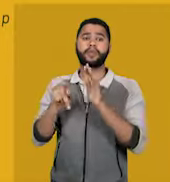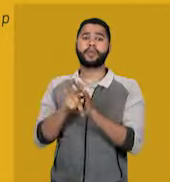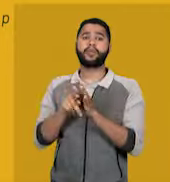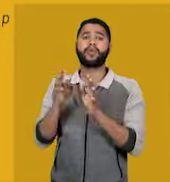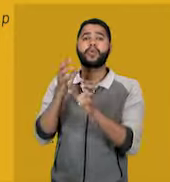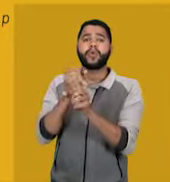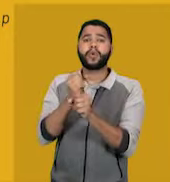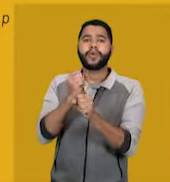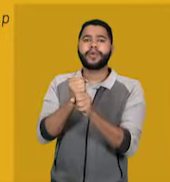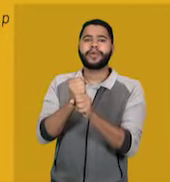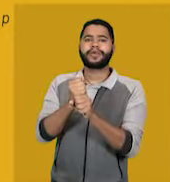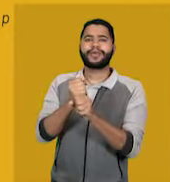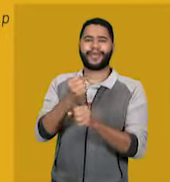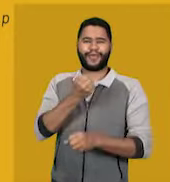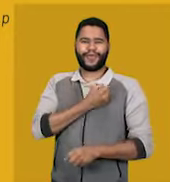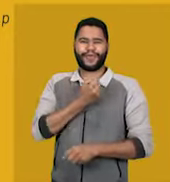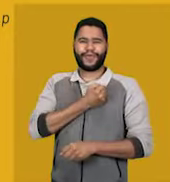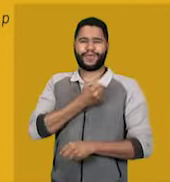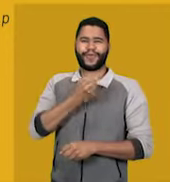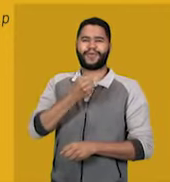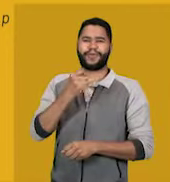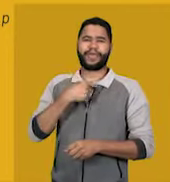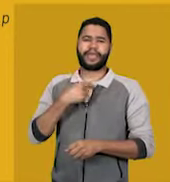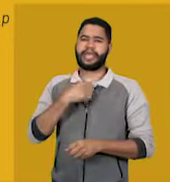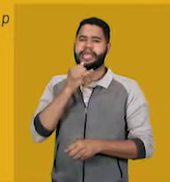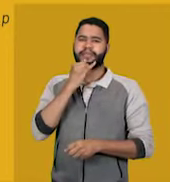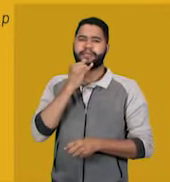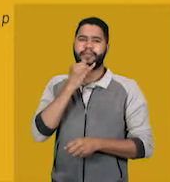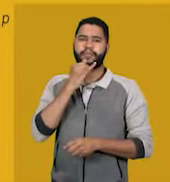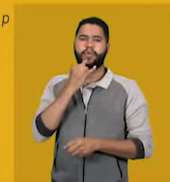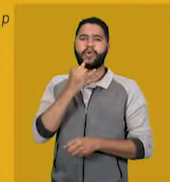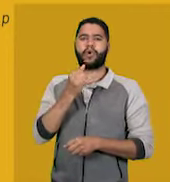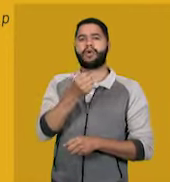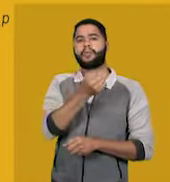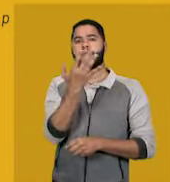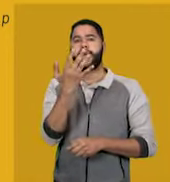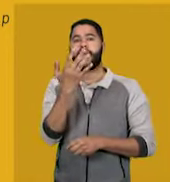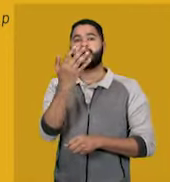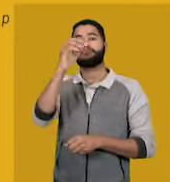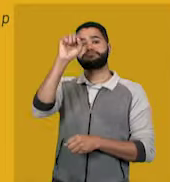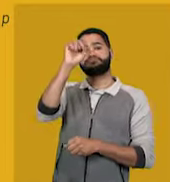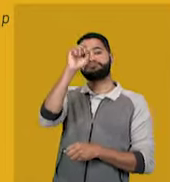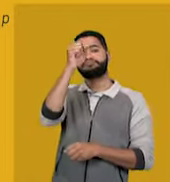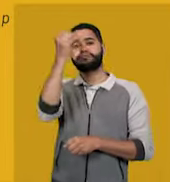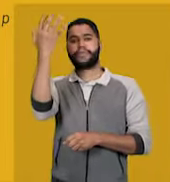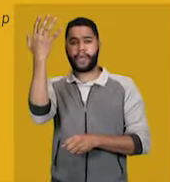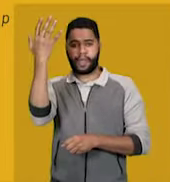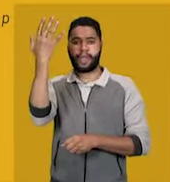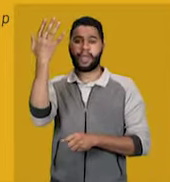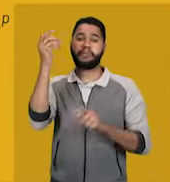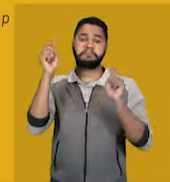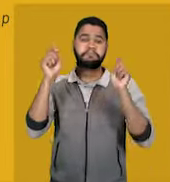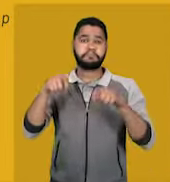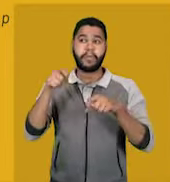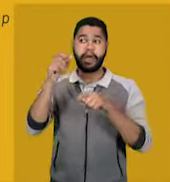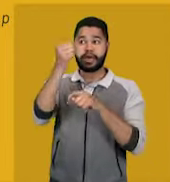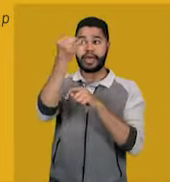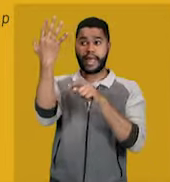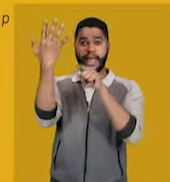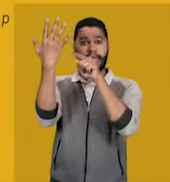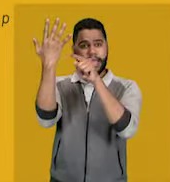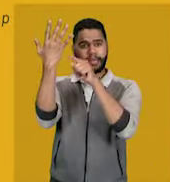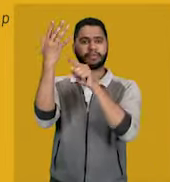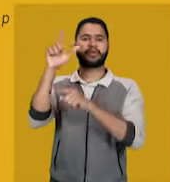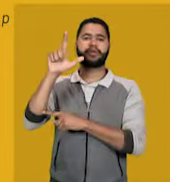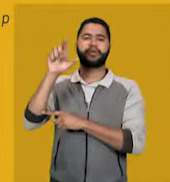operação de potenciação, podemos dizer assim, reescrita de uma outra maneira, de forma que eu quero agora